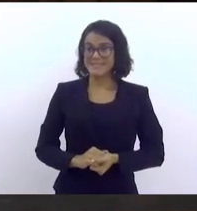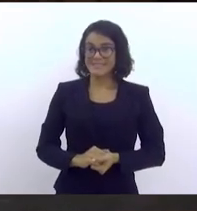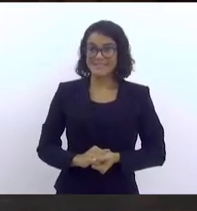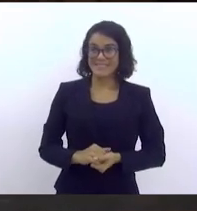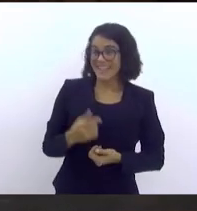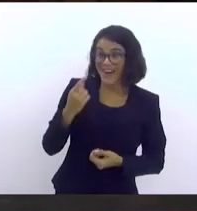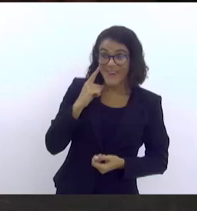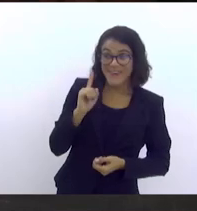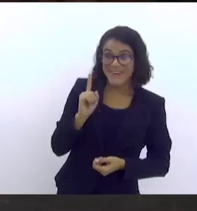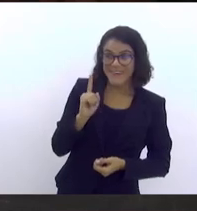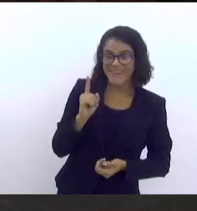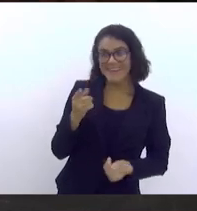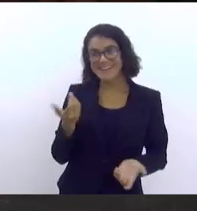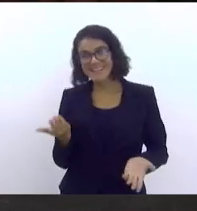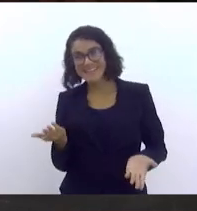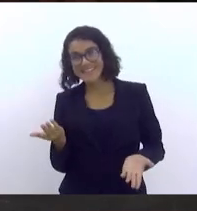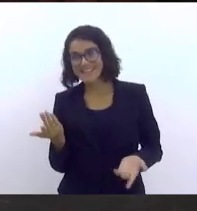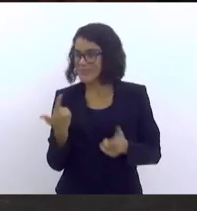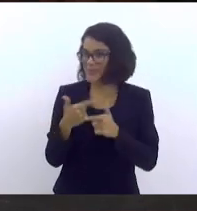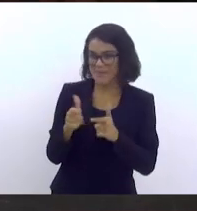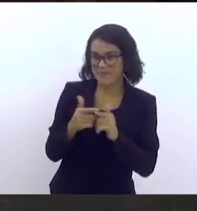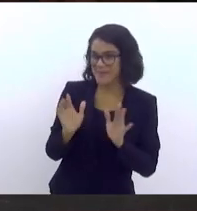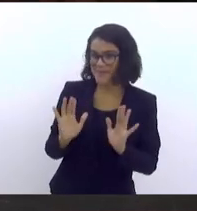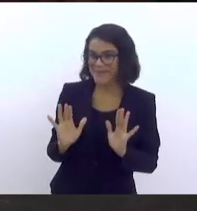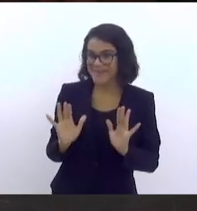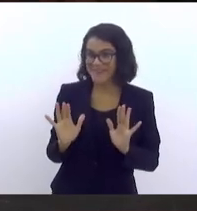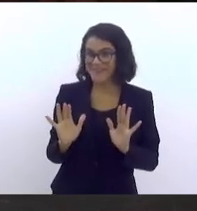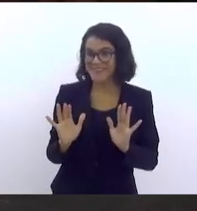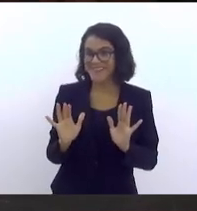acho que não se não tiver não tem problema